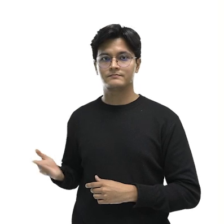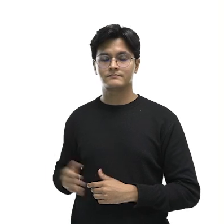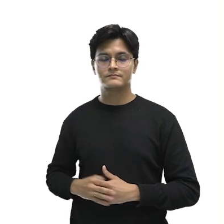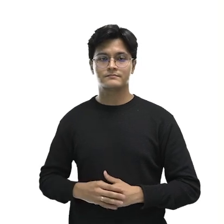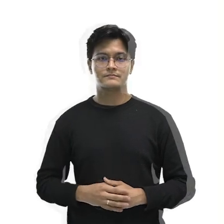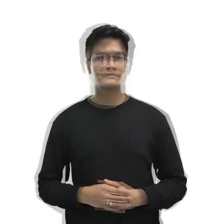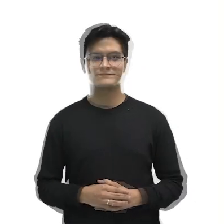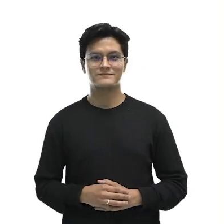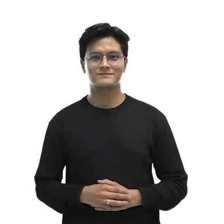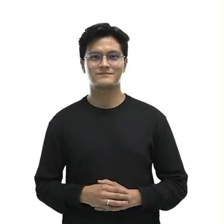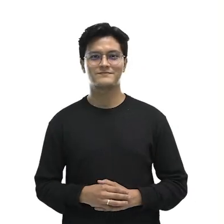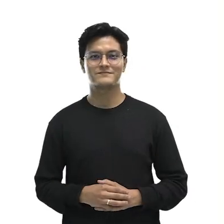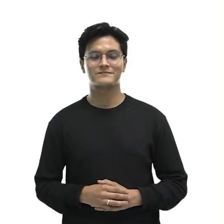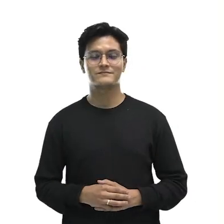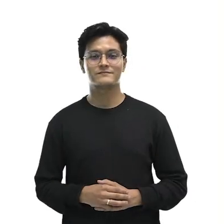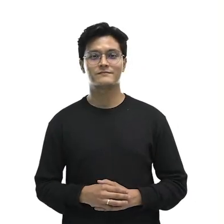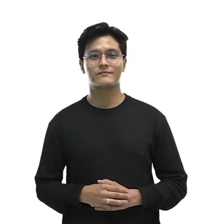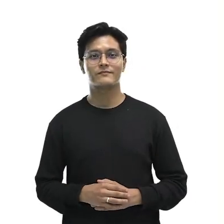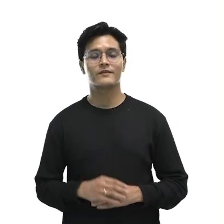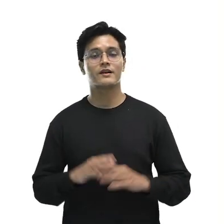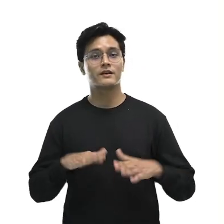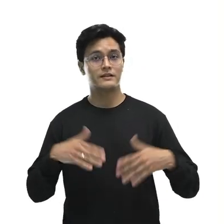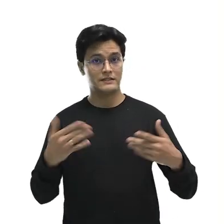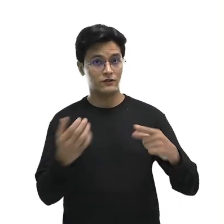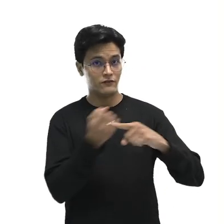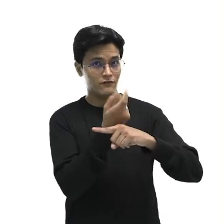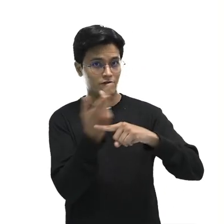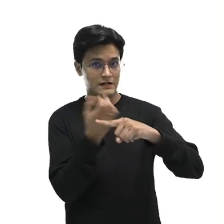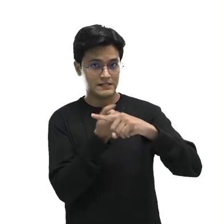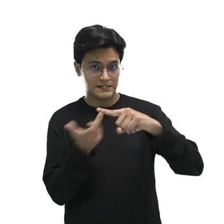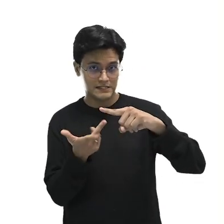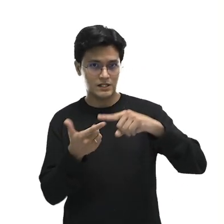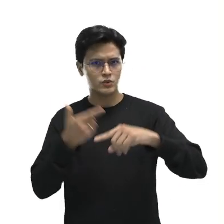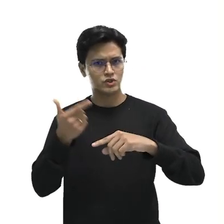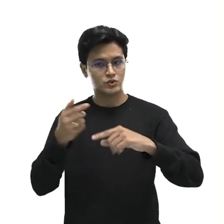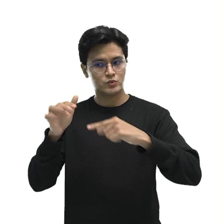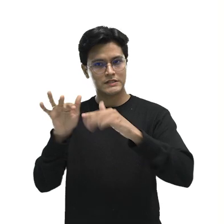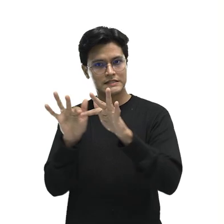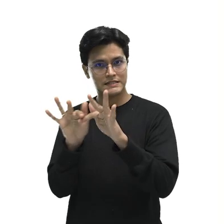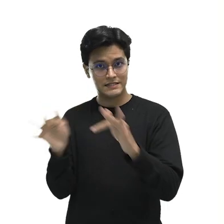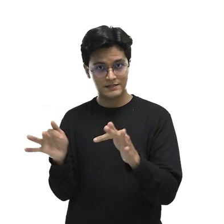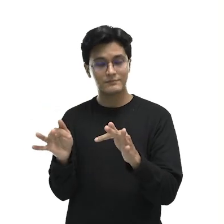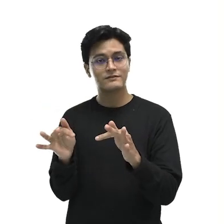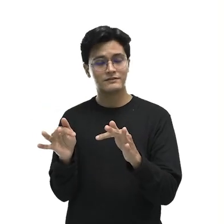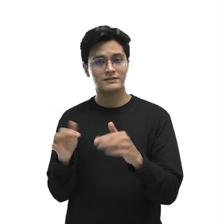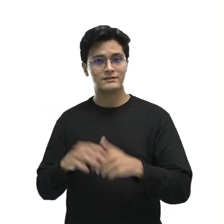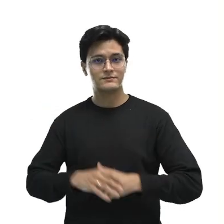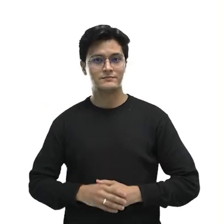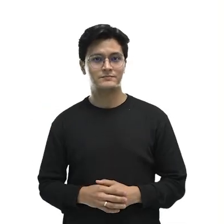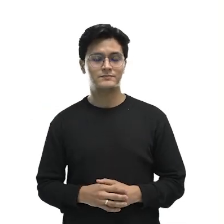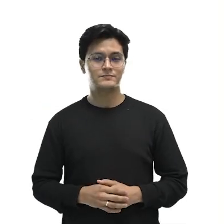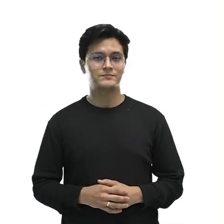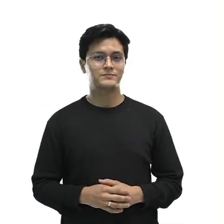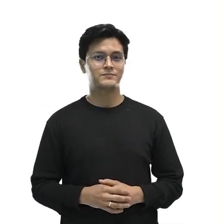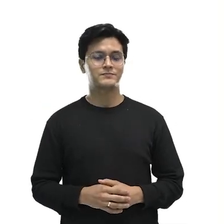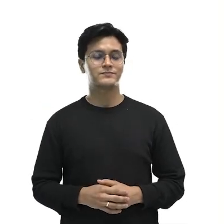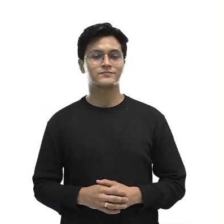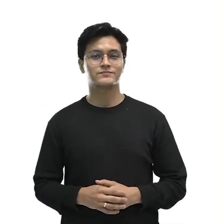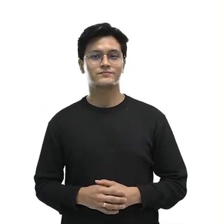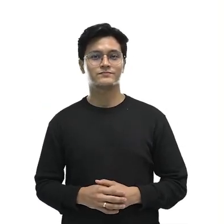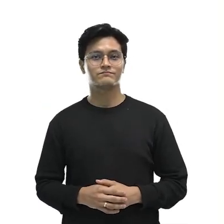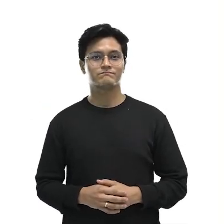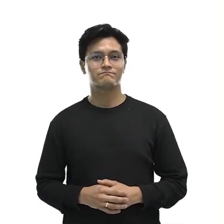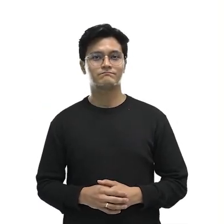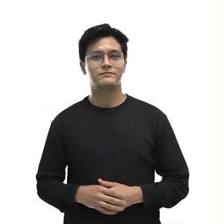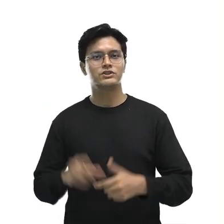15 sobre 10. Então, nós iremos simplificar essa segunda fração, para a gente não ter que trabalhar com números muito altos, tá? Vamos simplificar